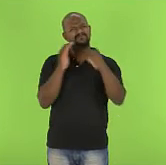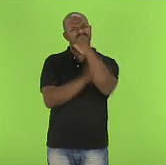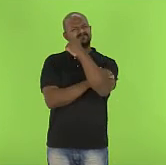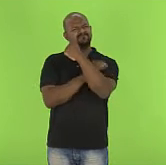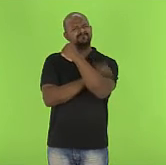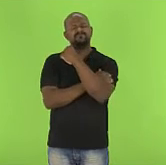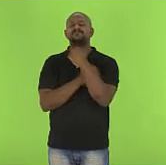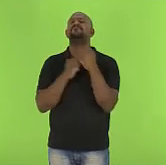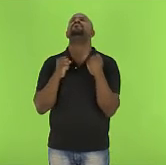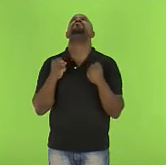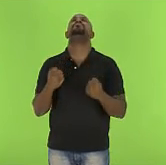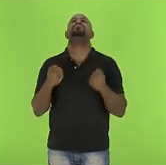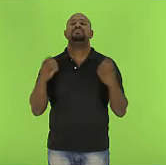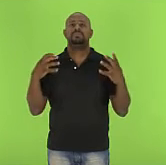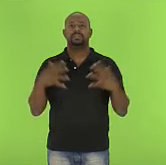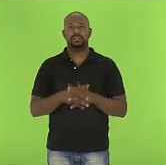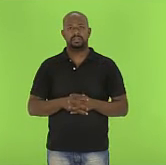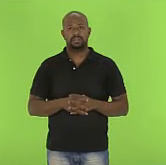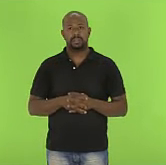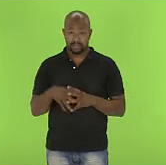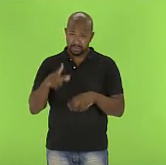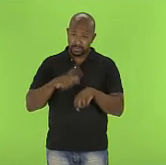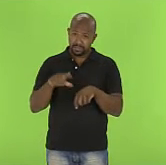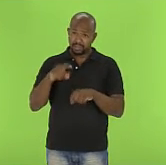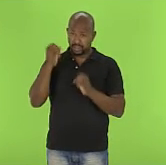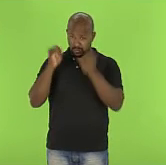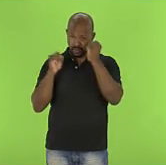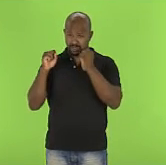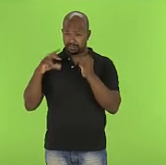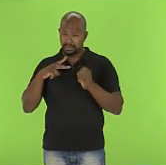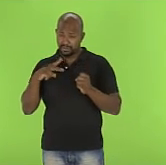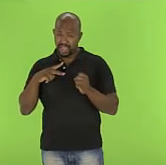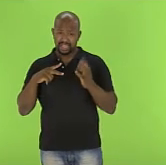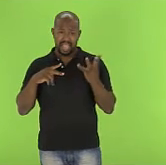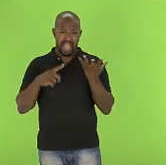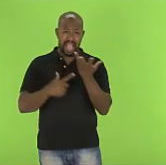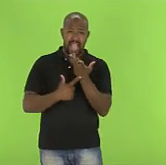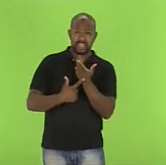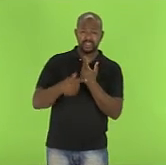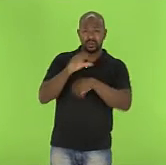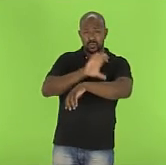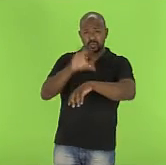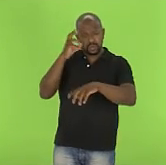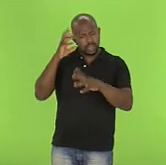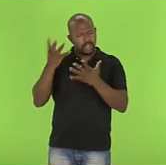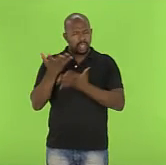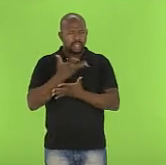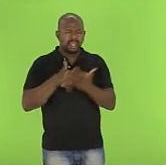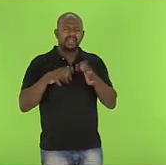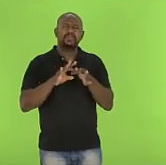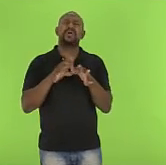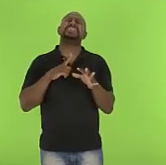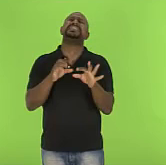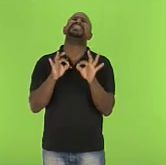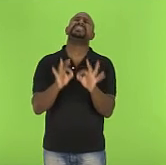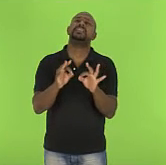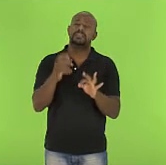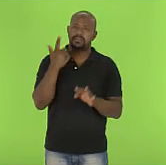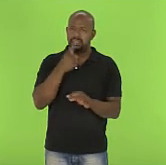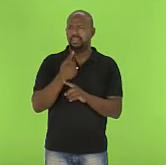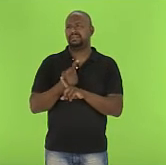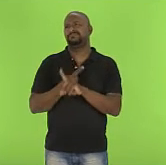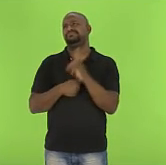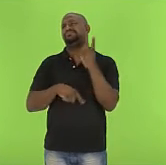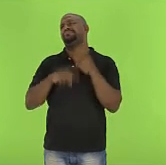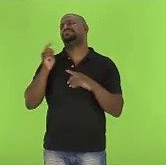de potencial absurdo. No momento que a indústria privada e a arte e a cultura se comunicarem, você pode ter certeza que a